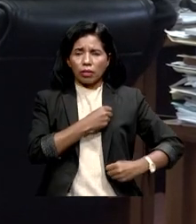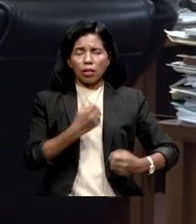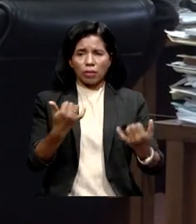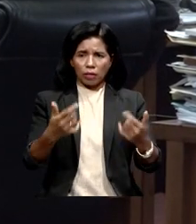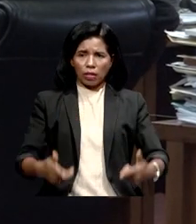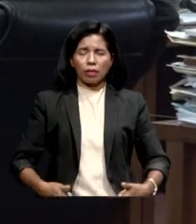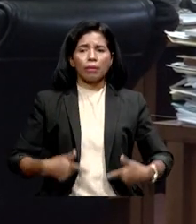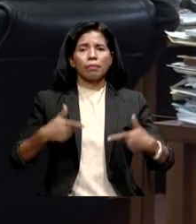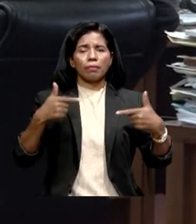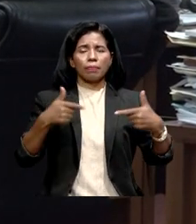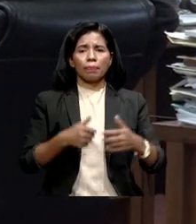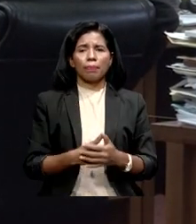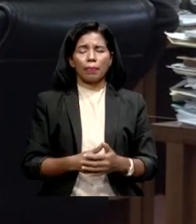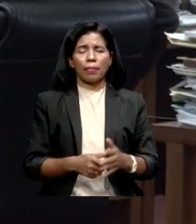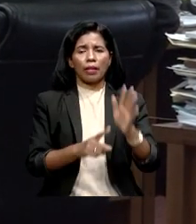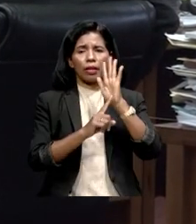ela.